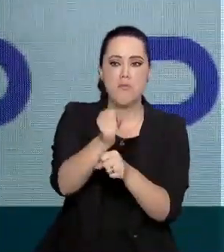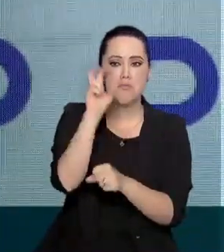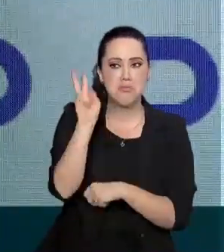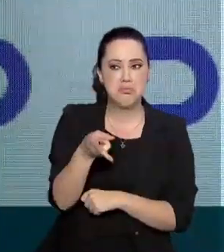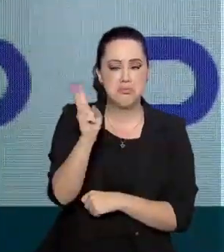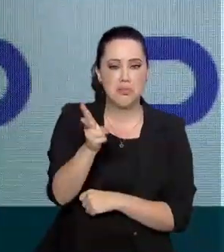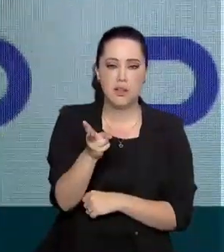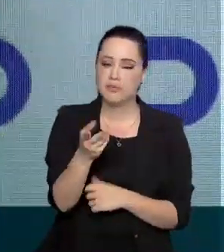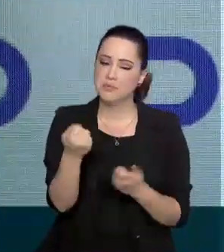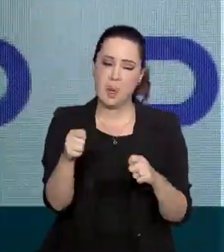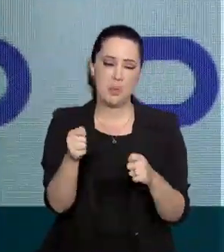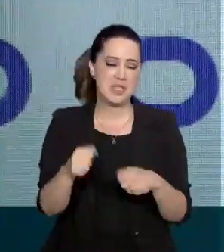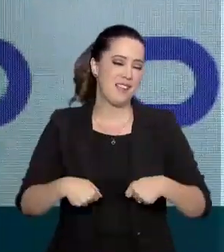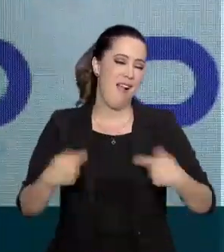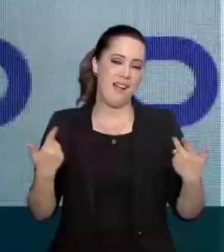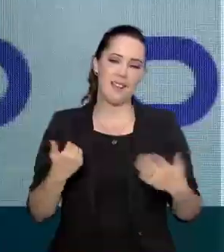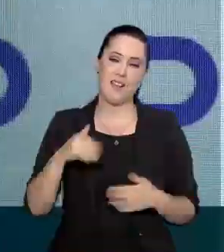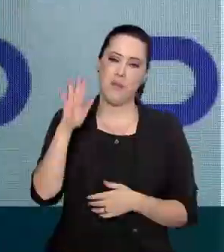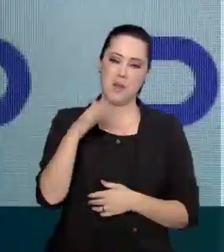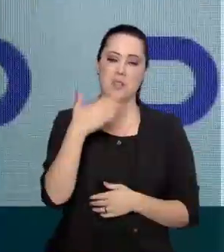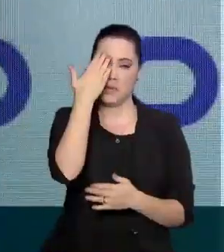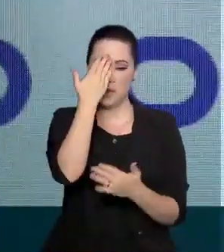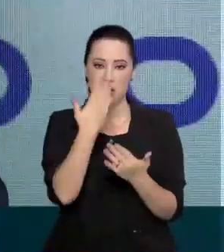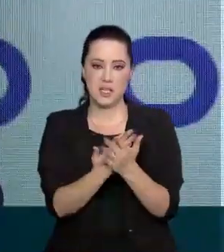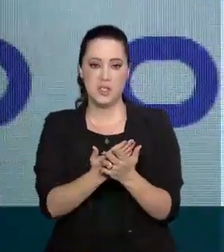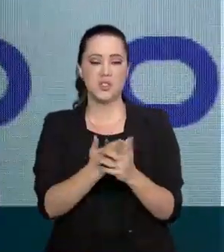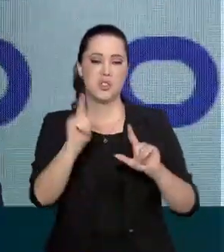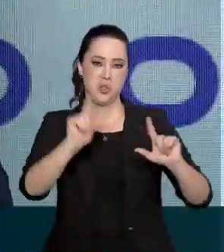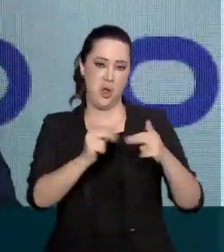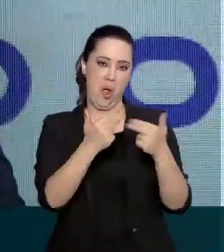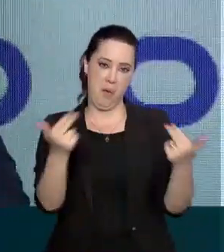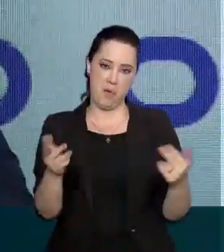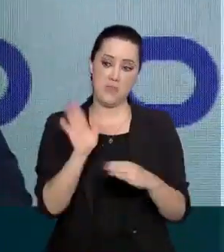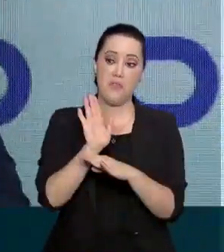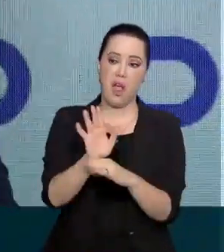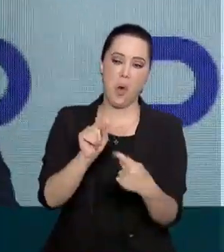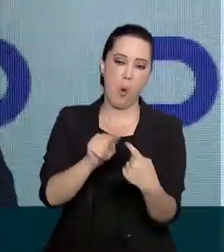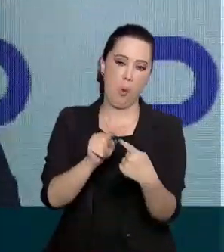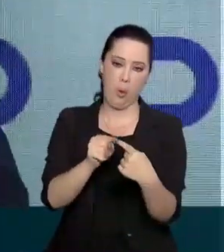isso aí. Eu tenho certeza que a imprensa vai apoiar essa medida.